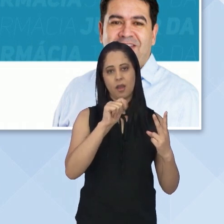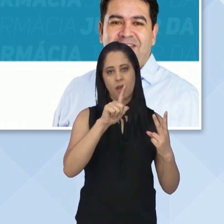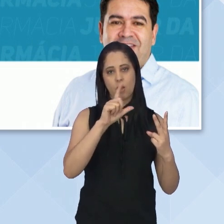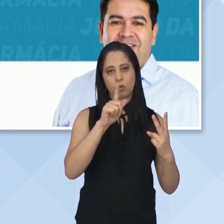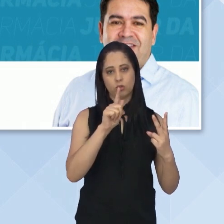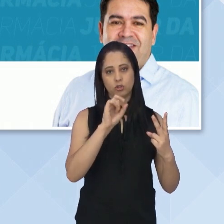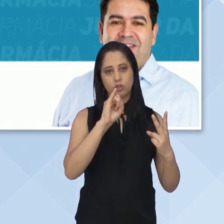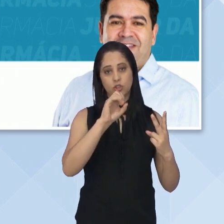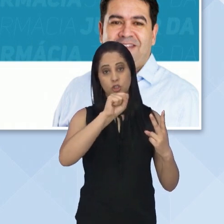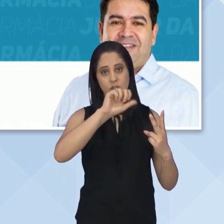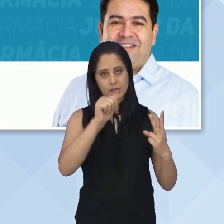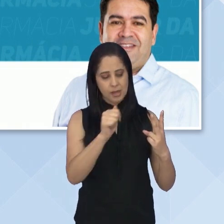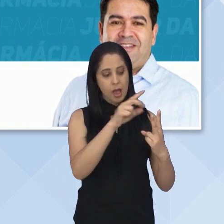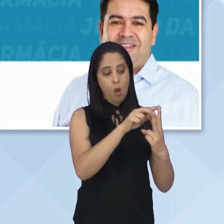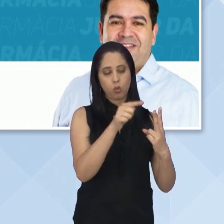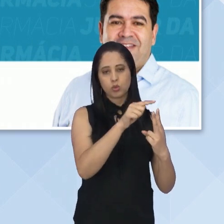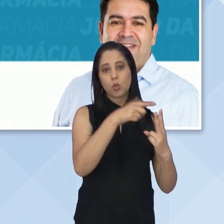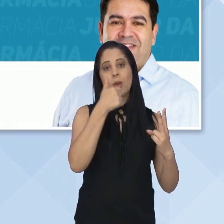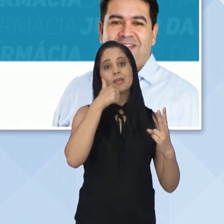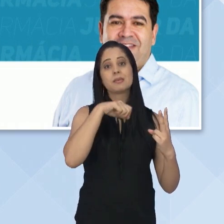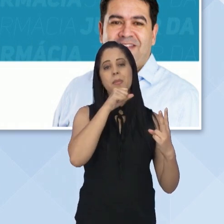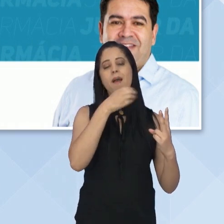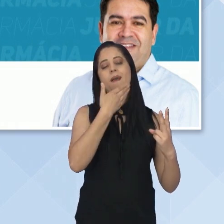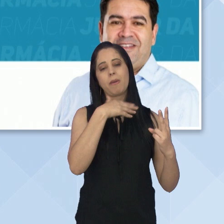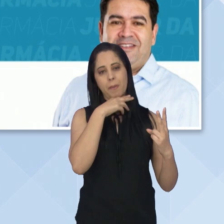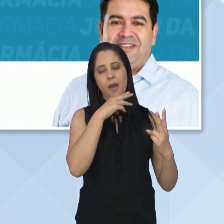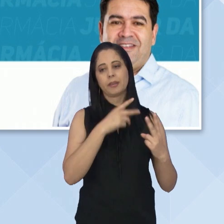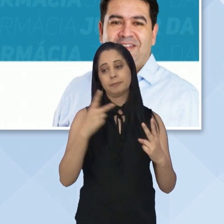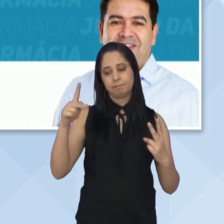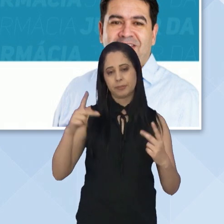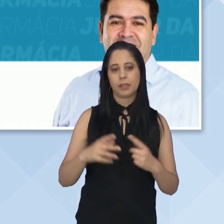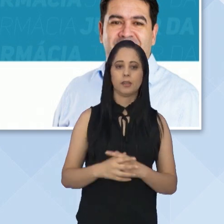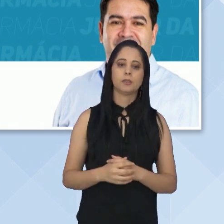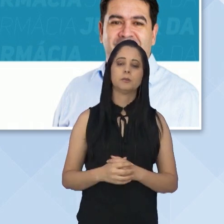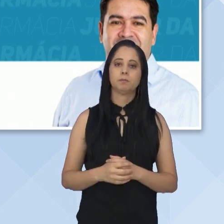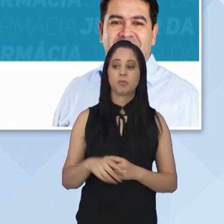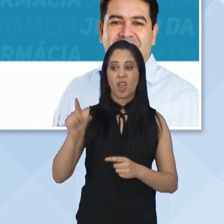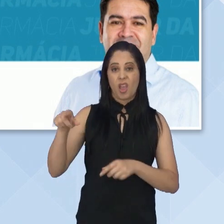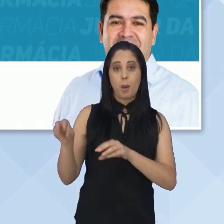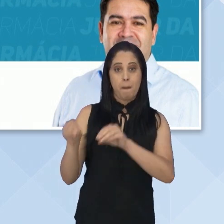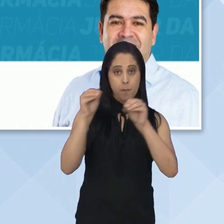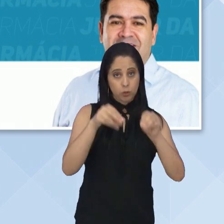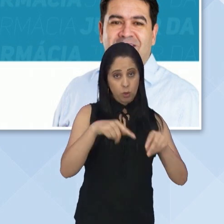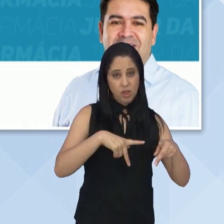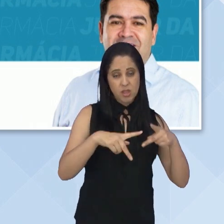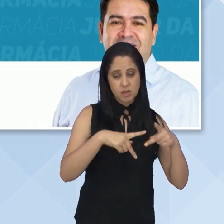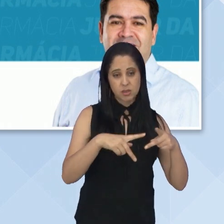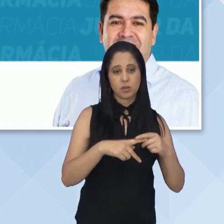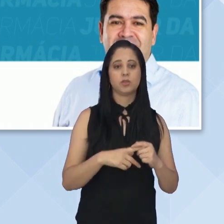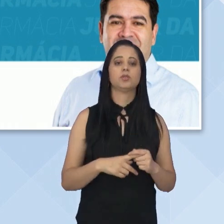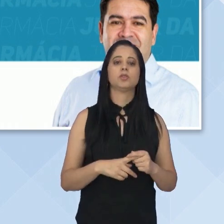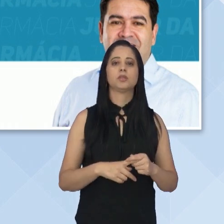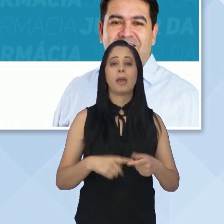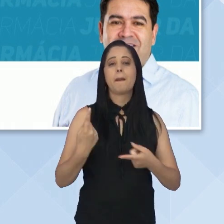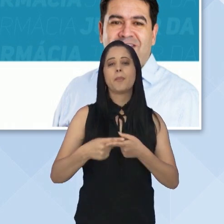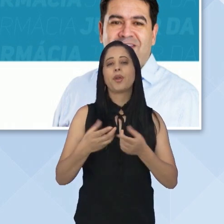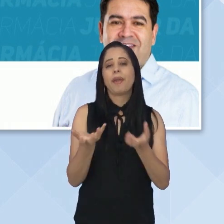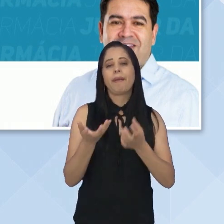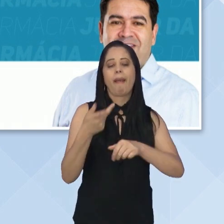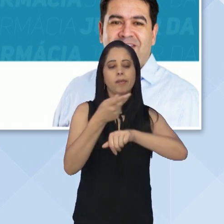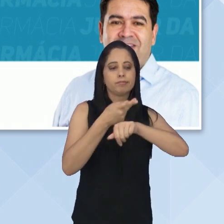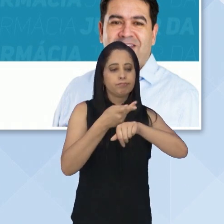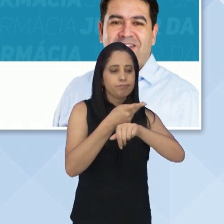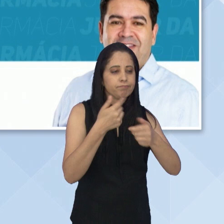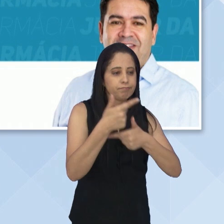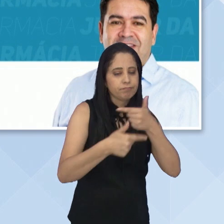Em meados de 1960, como muitos que chegaram aqui na cidade de São José dos Campos, veio à procura de trabalho e